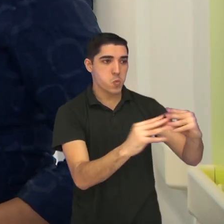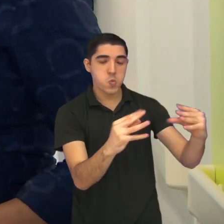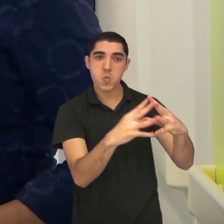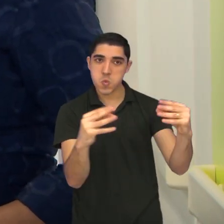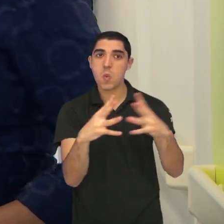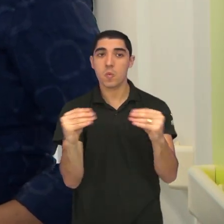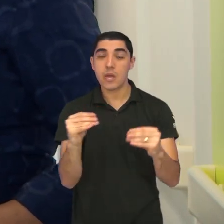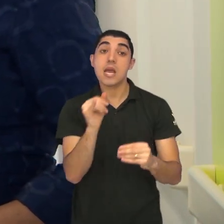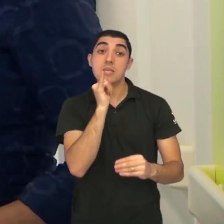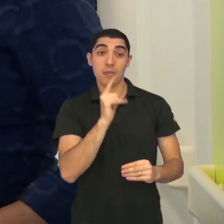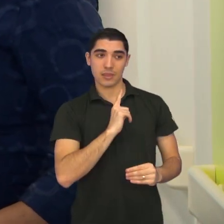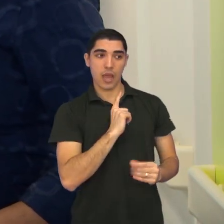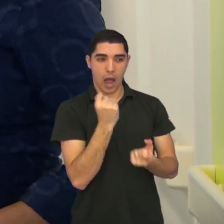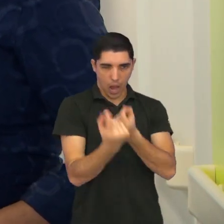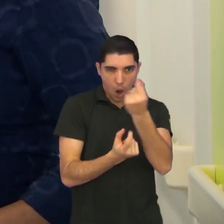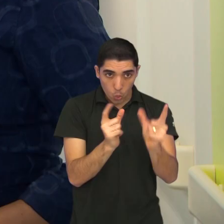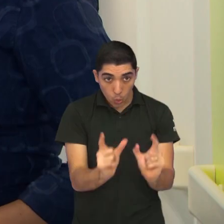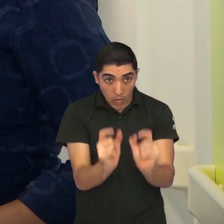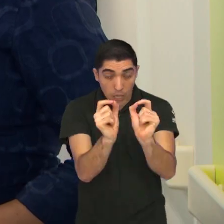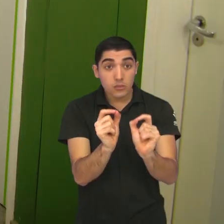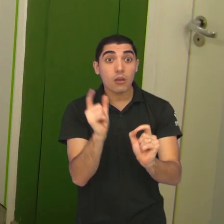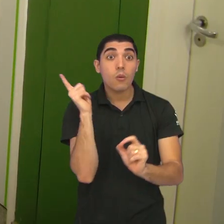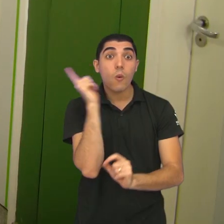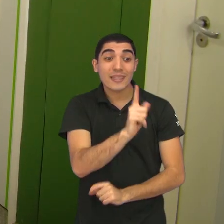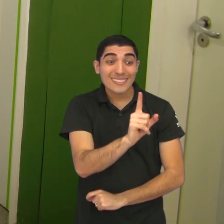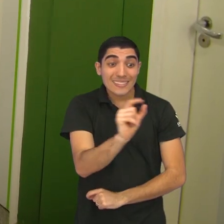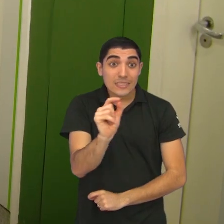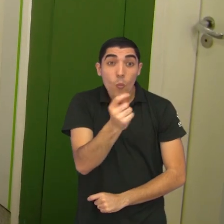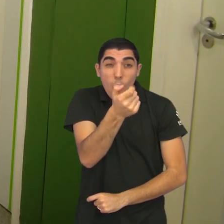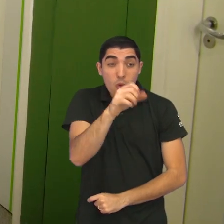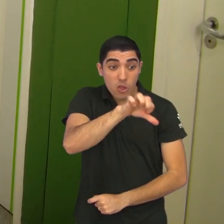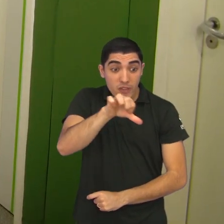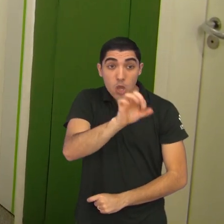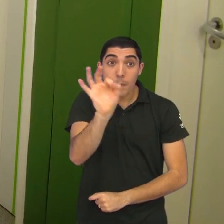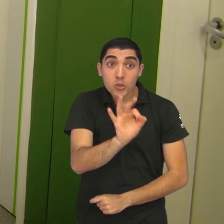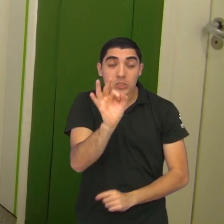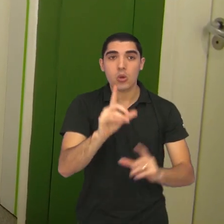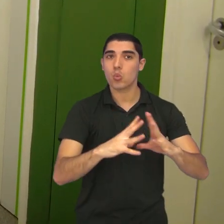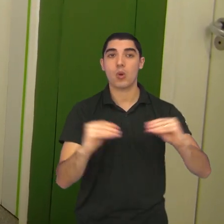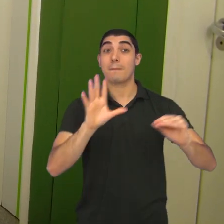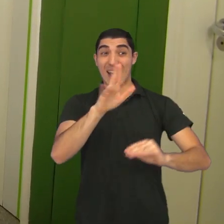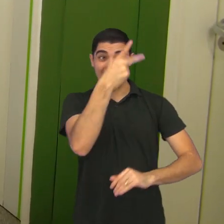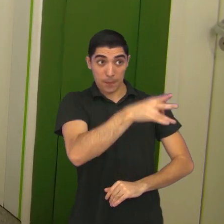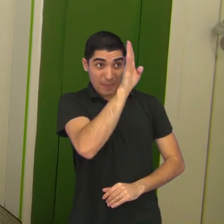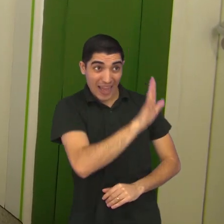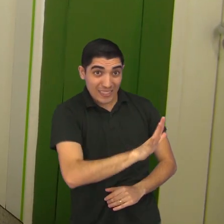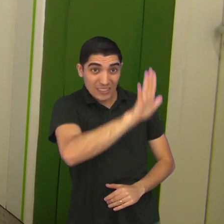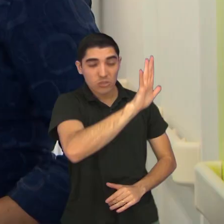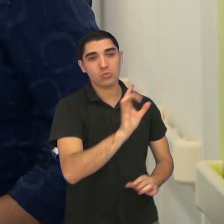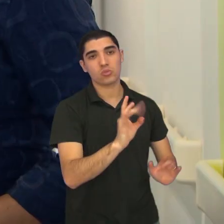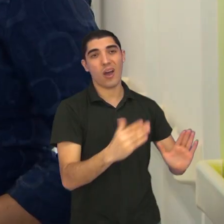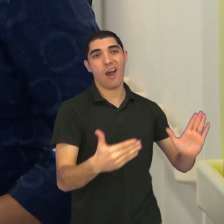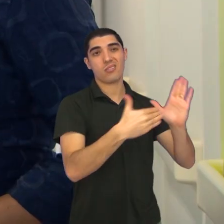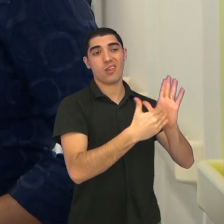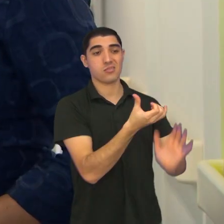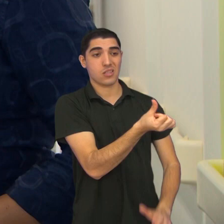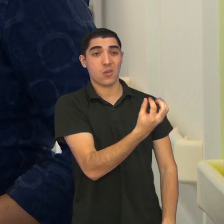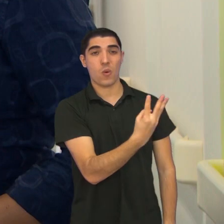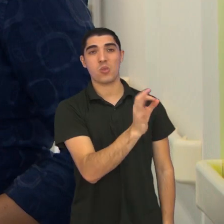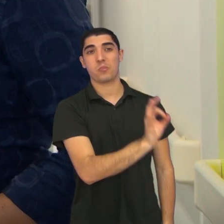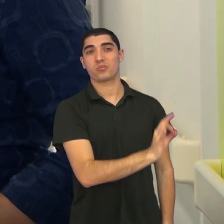71% na média. Tem tipos de tumores que é até 99% de índice de cura. Quando no Brasil o índice de cura não